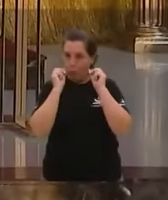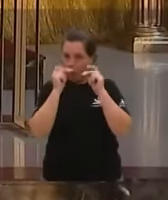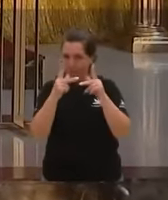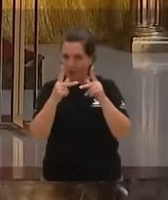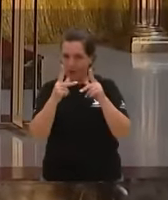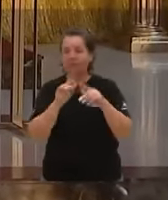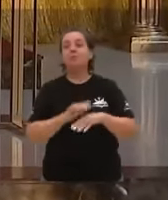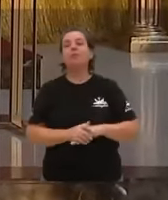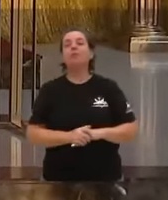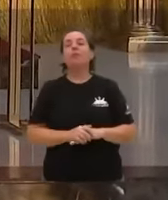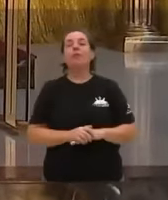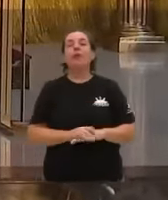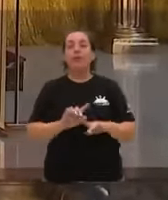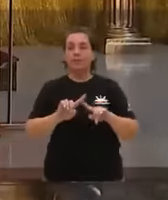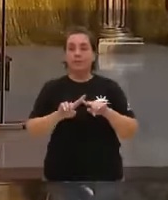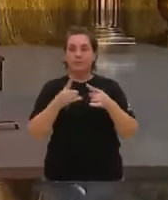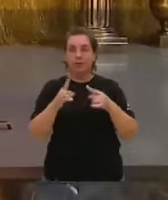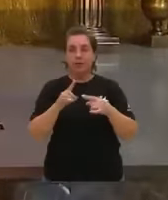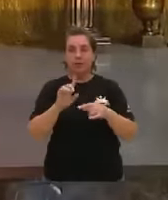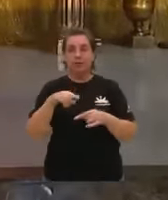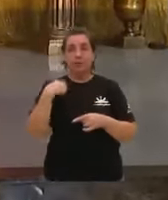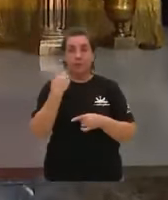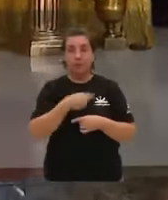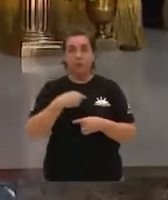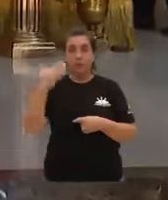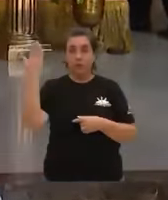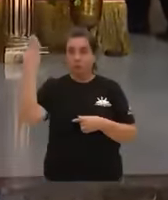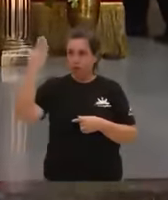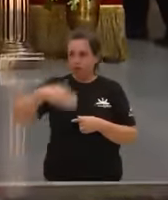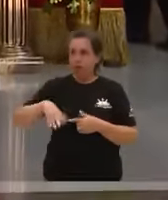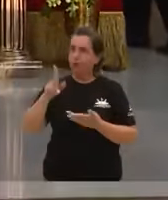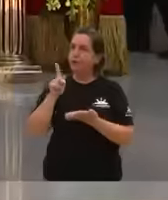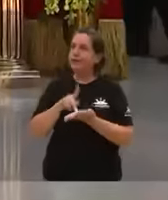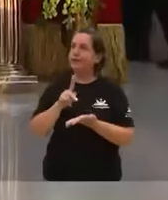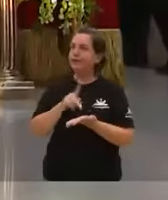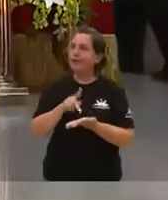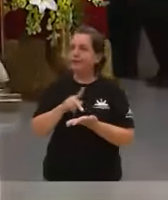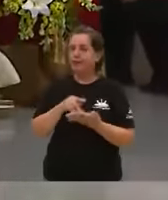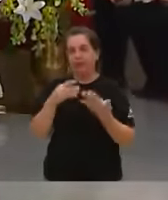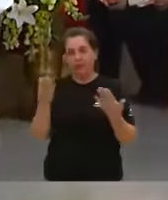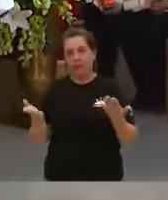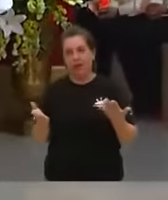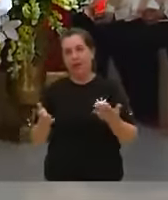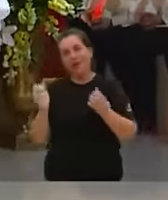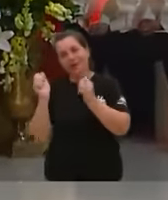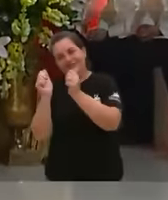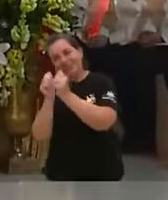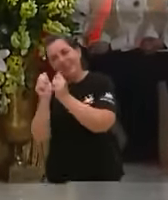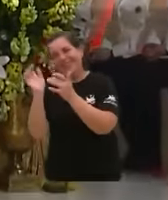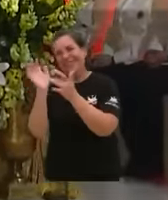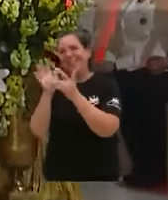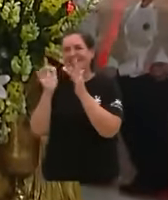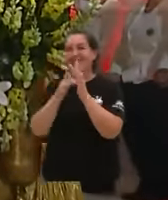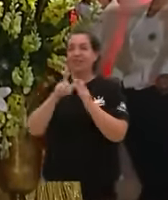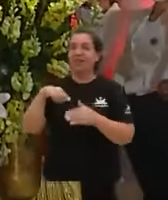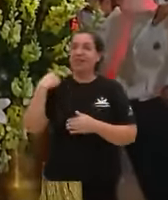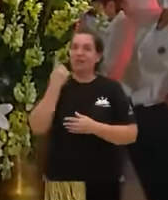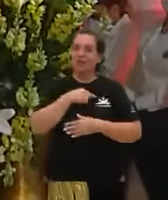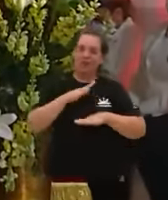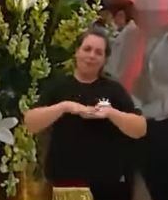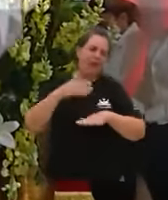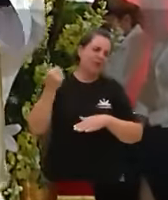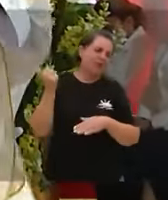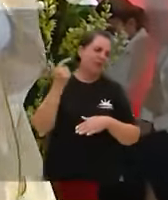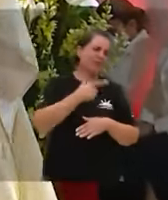Mas veja que nós estamos diante de uma verdade. Em Cristo somos mais que